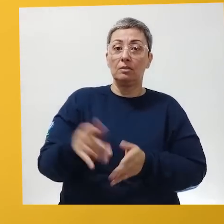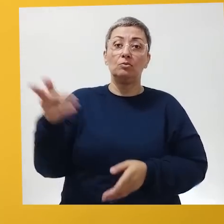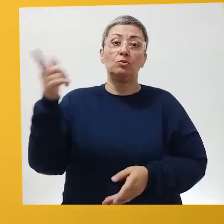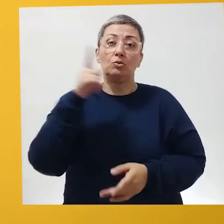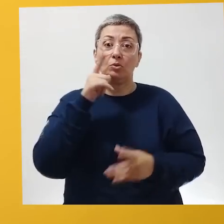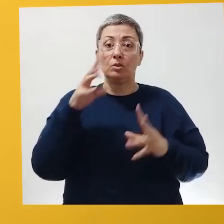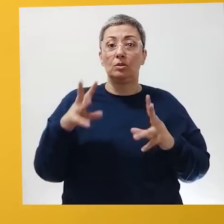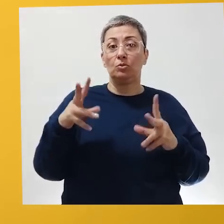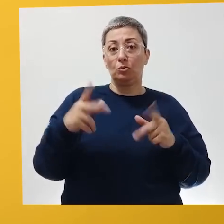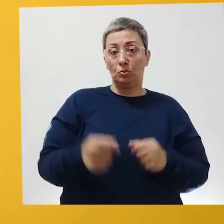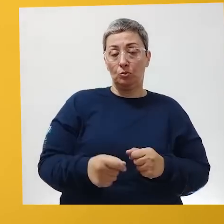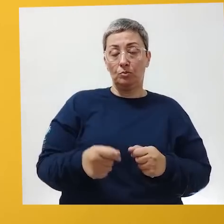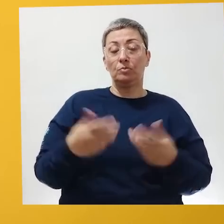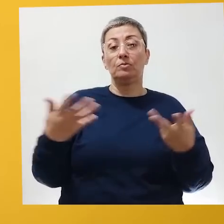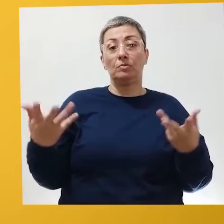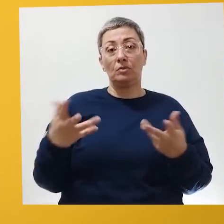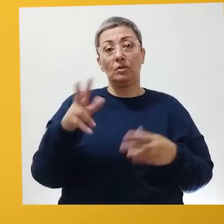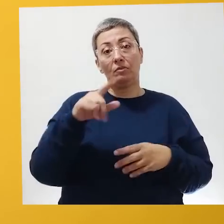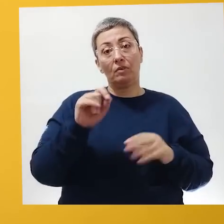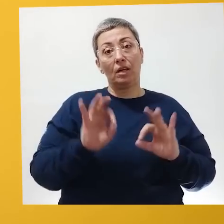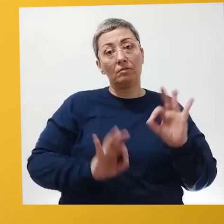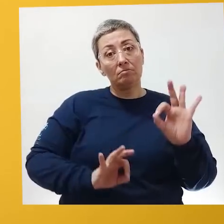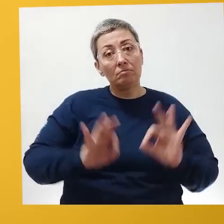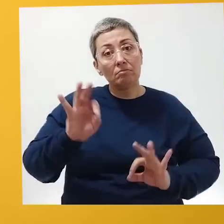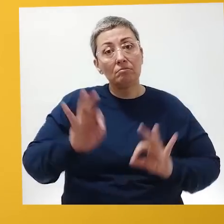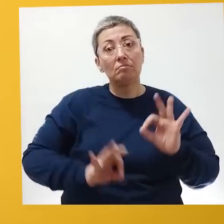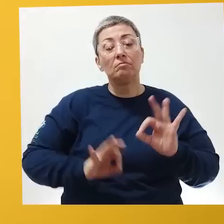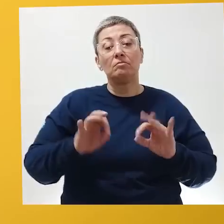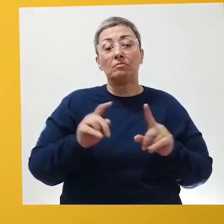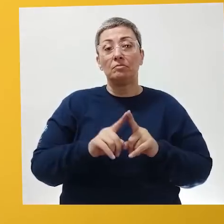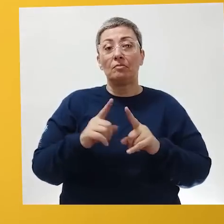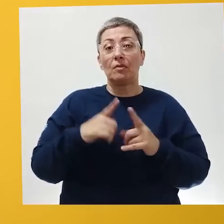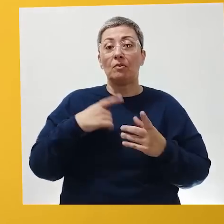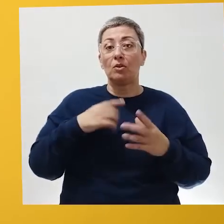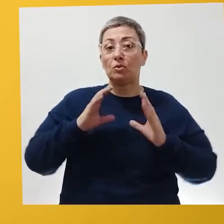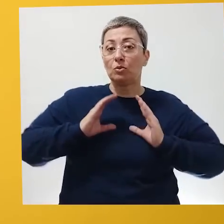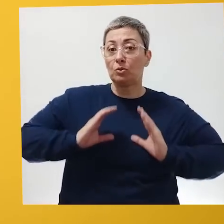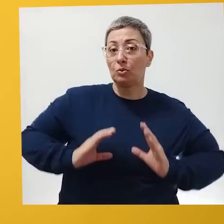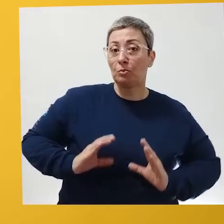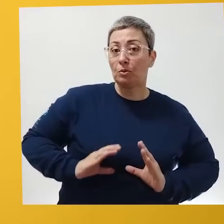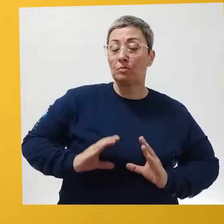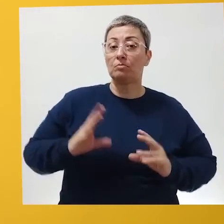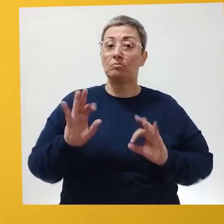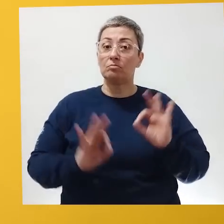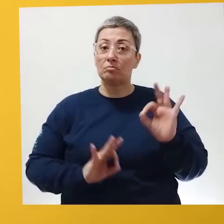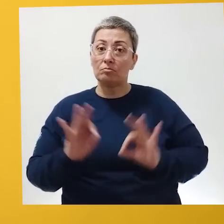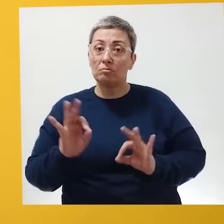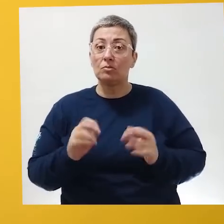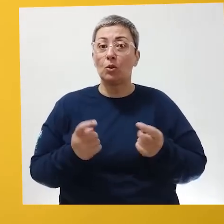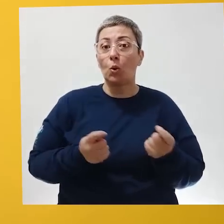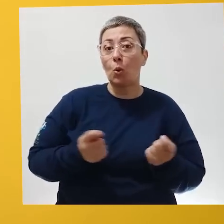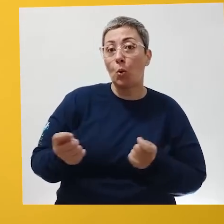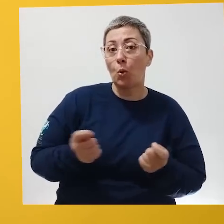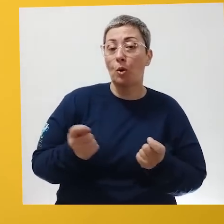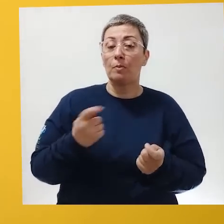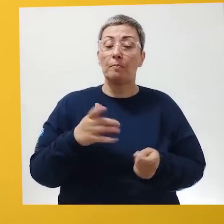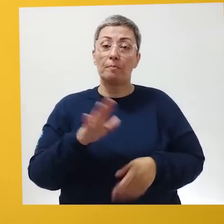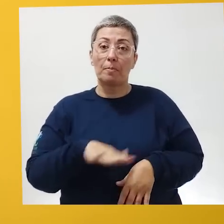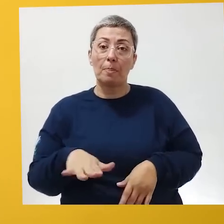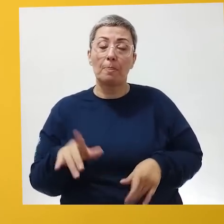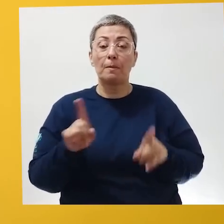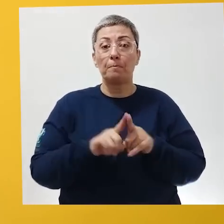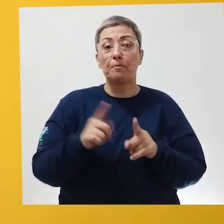fazer o todo, né? E nós vamos modelando, né, esse comportamento para que a criança